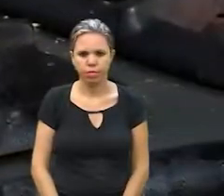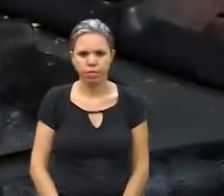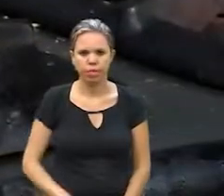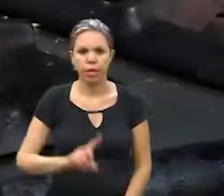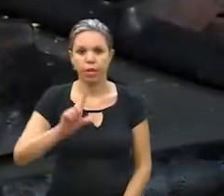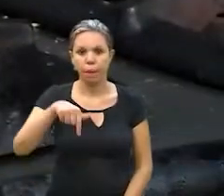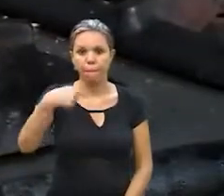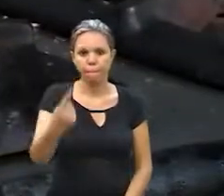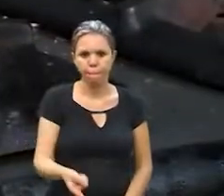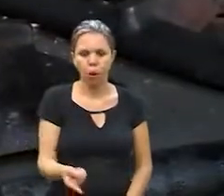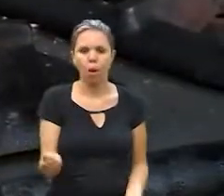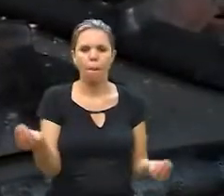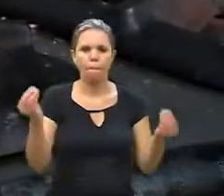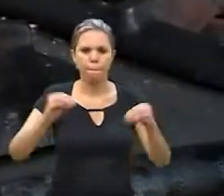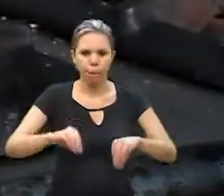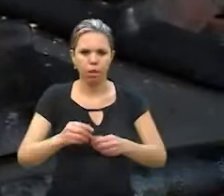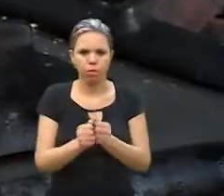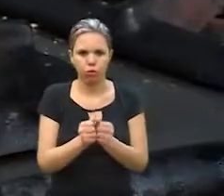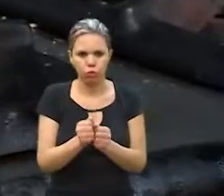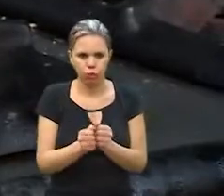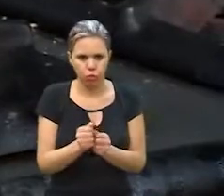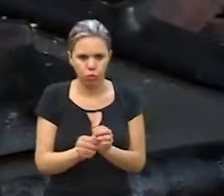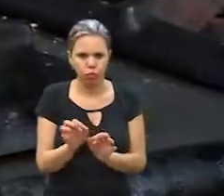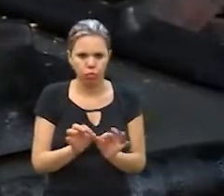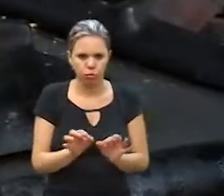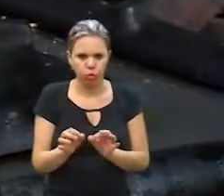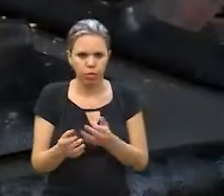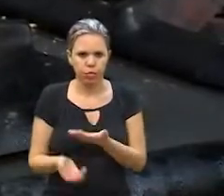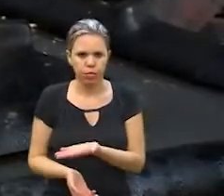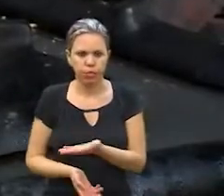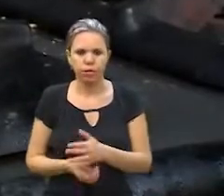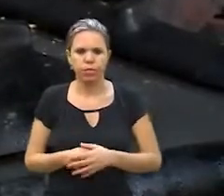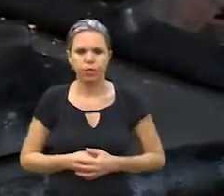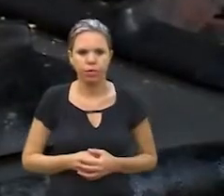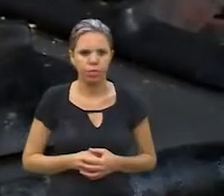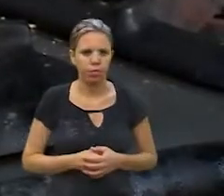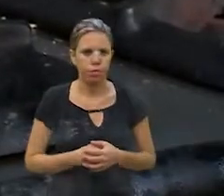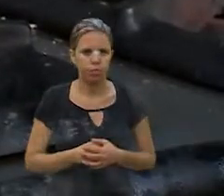Na sequência, coloque o arroz pré-cozido.